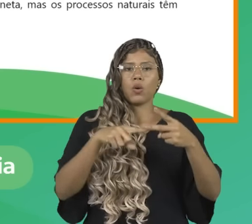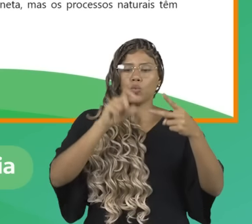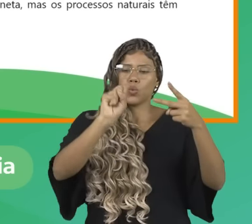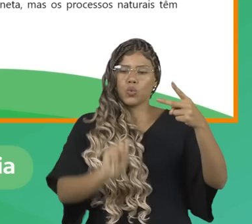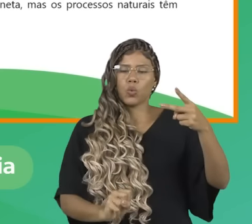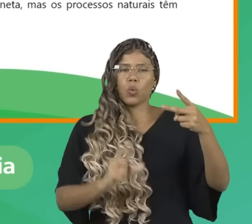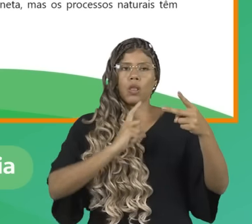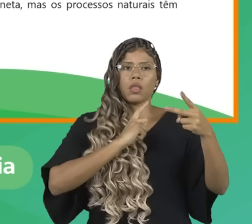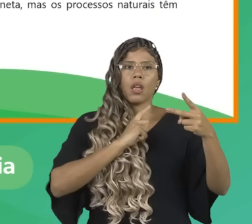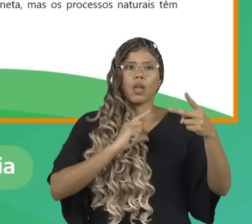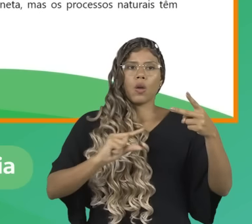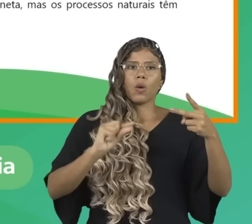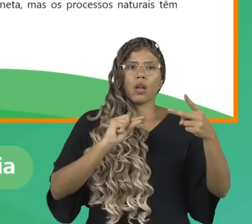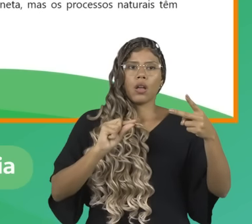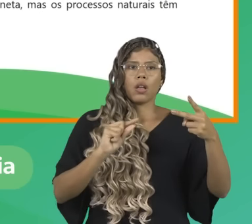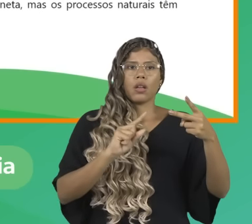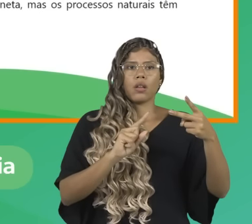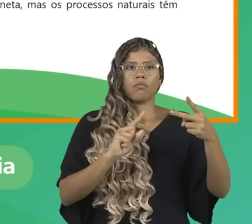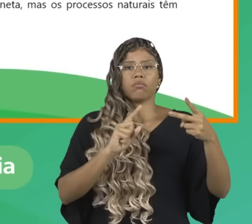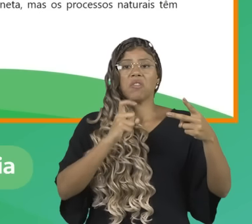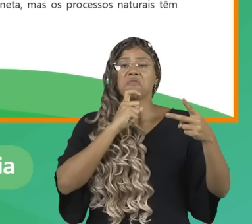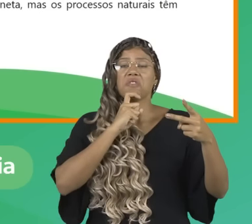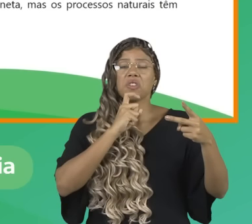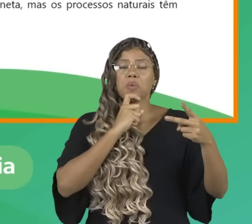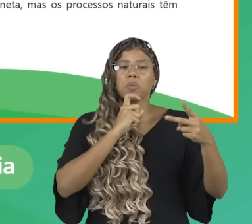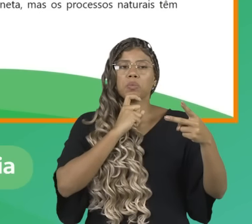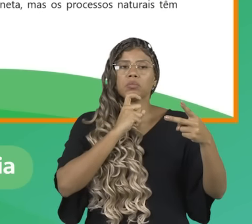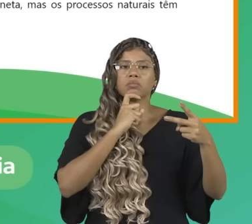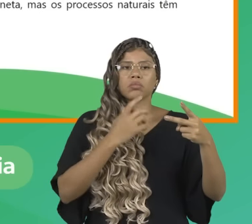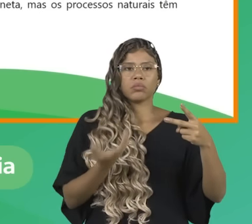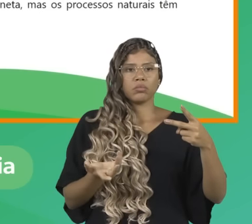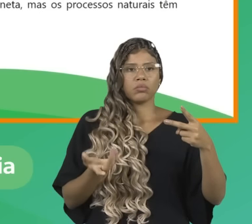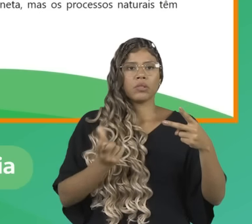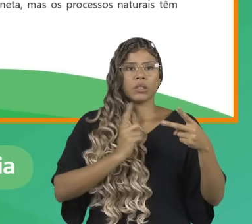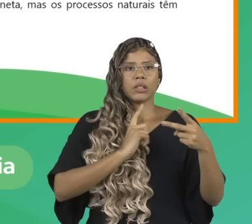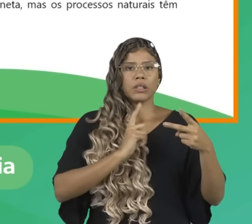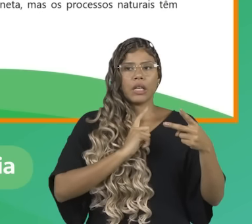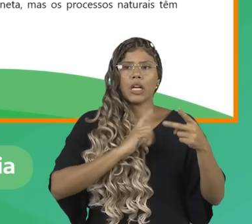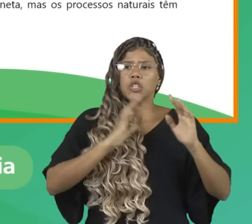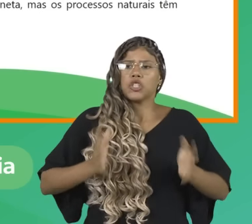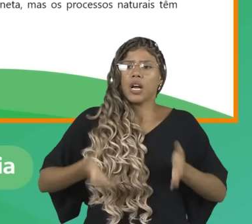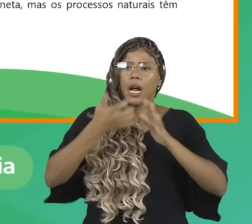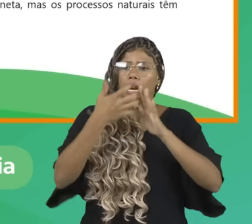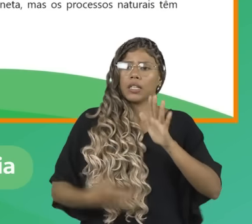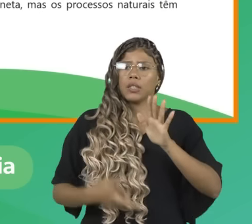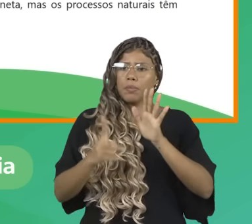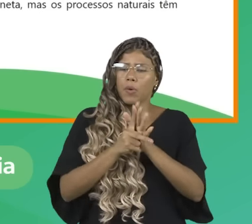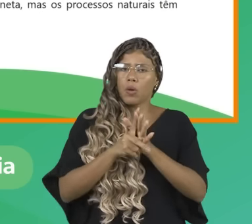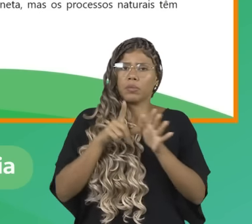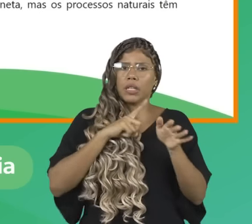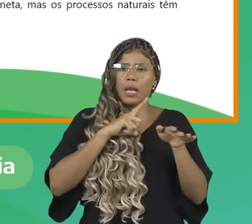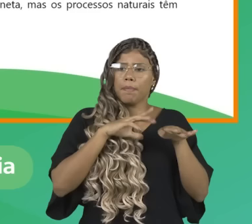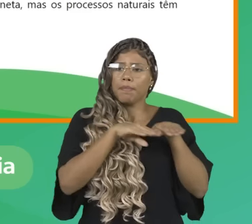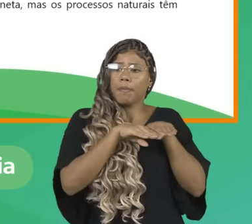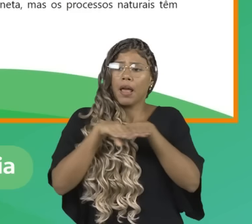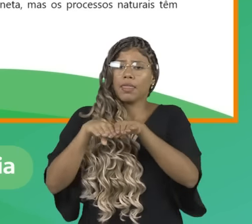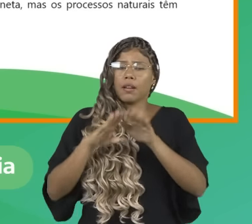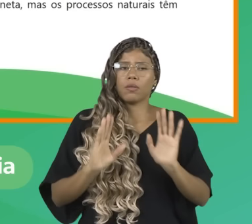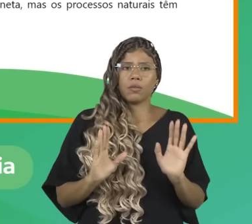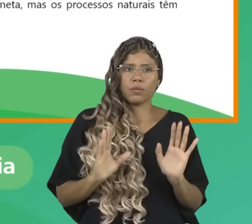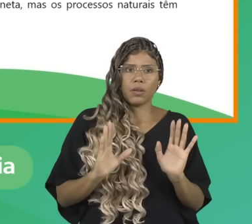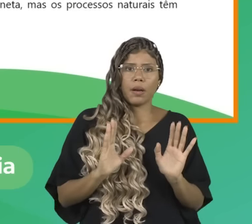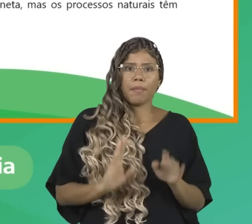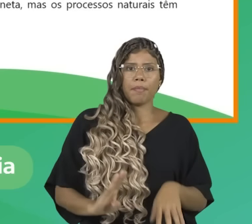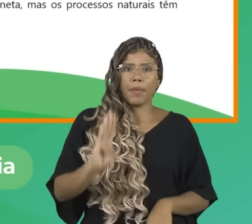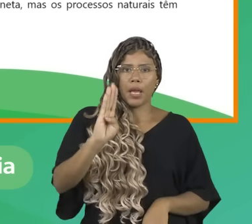Então, nós temos zonas climáticas muito bem estabelecidas, nós temos padrões. B. As intervenções humanas nas regiões polares são mais intensas do que